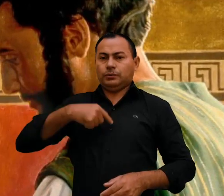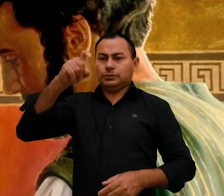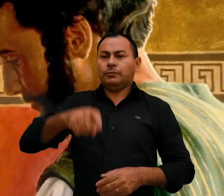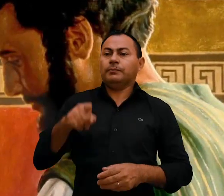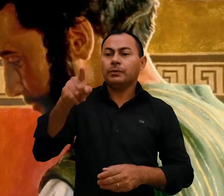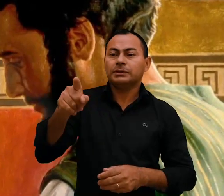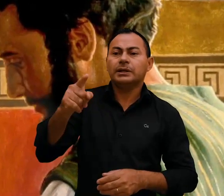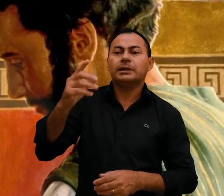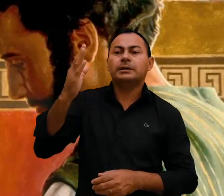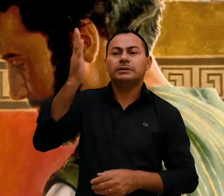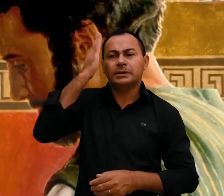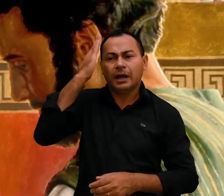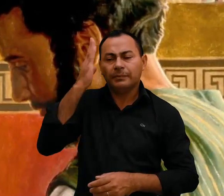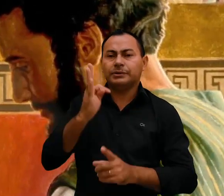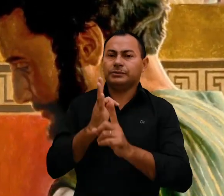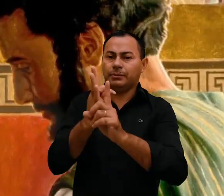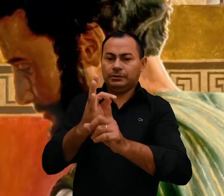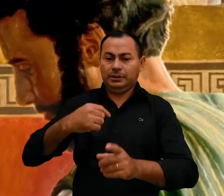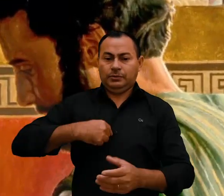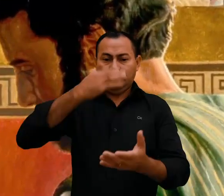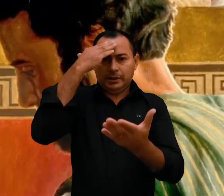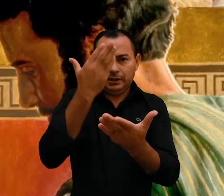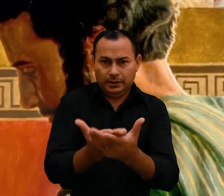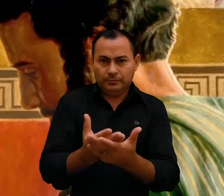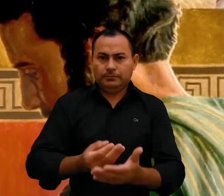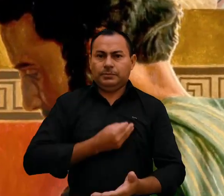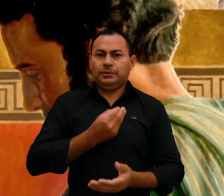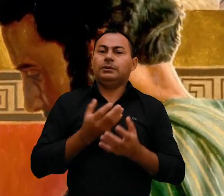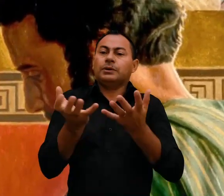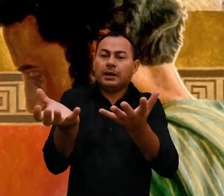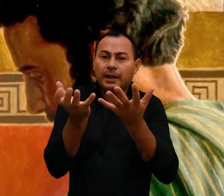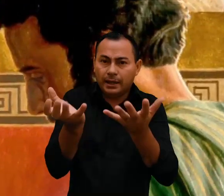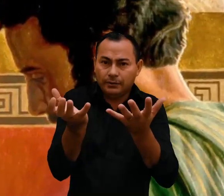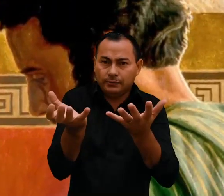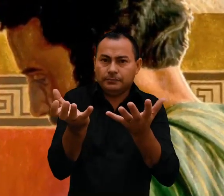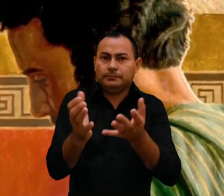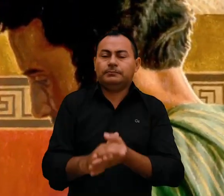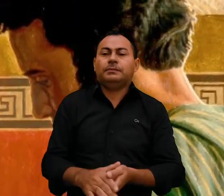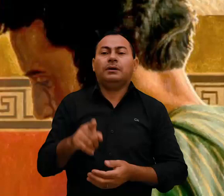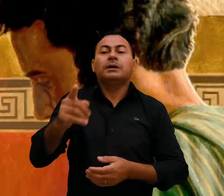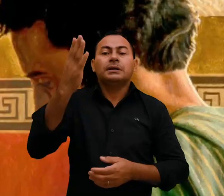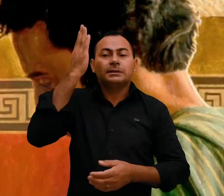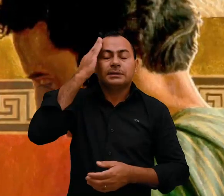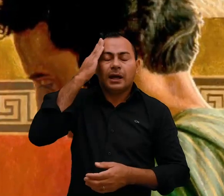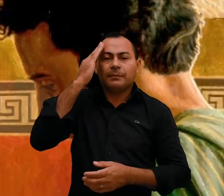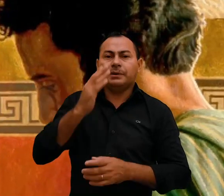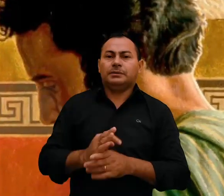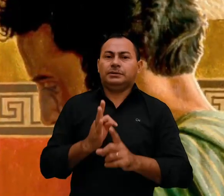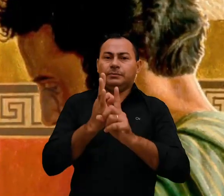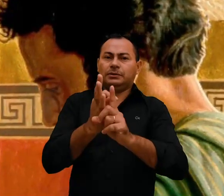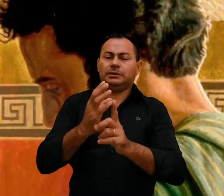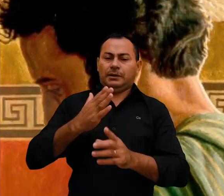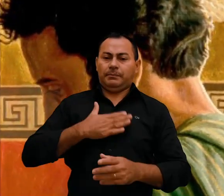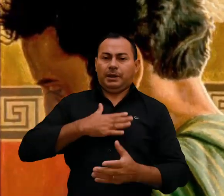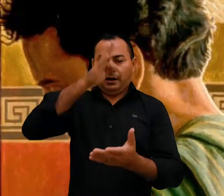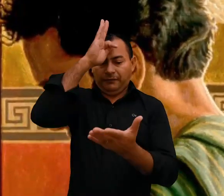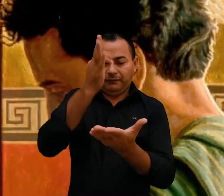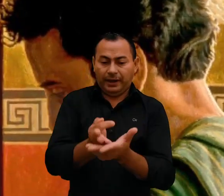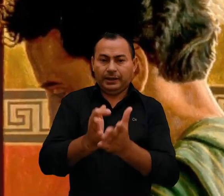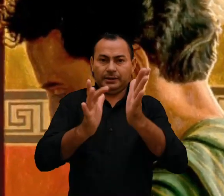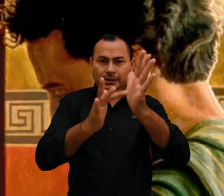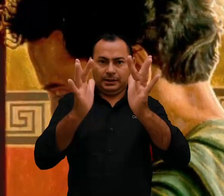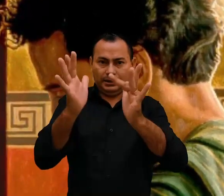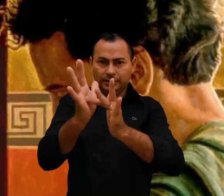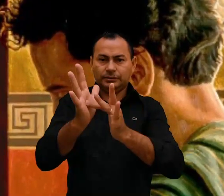pessoa eu sou você sabe no que creio como Vivo e o que quero você sabe da minha